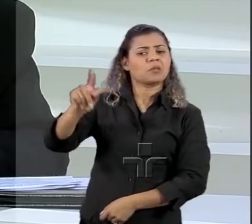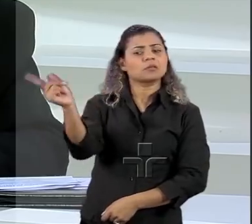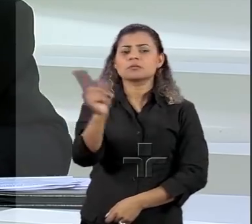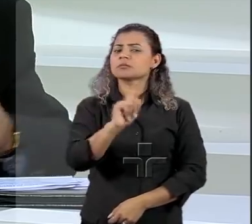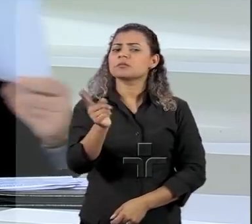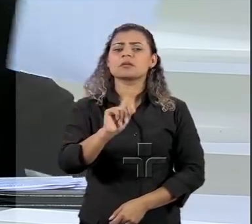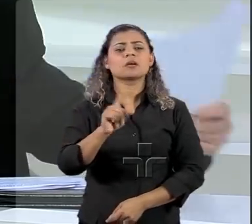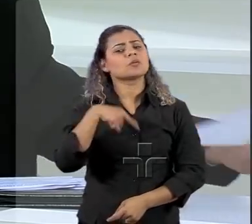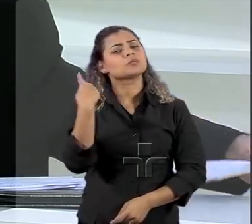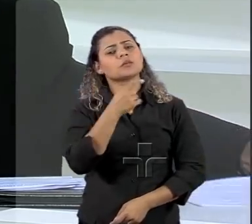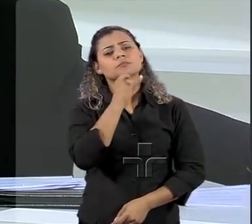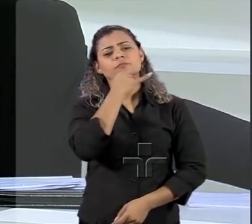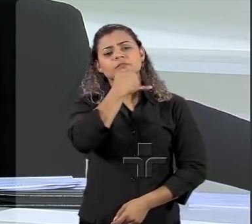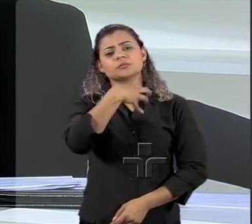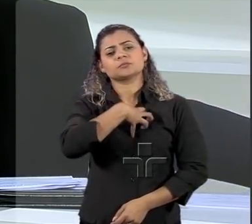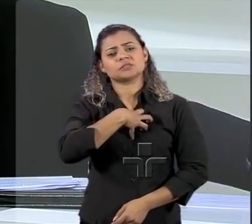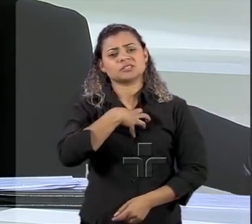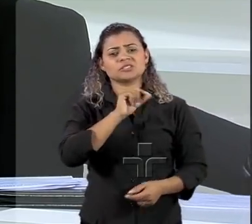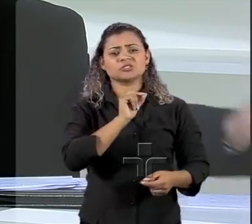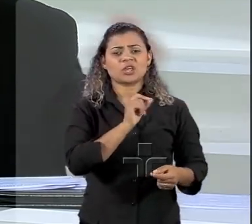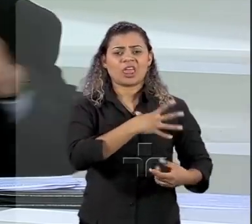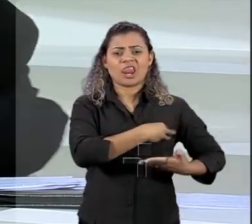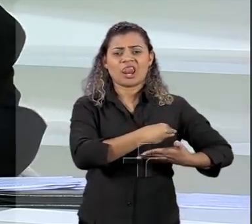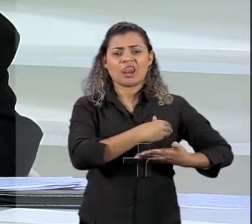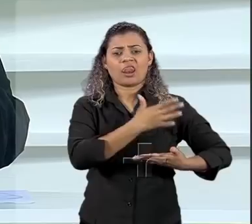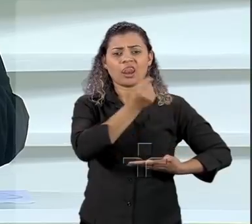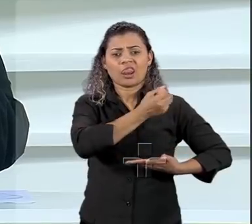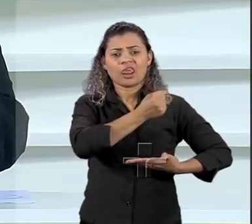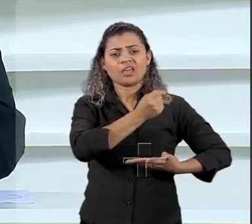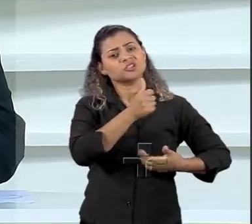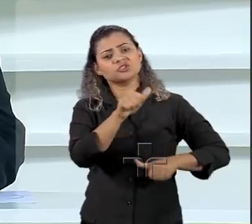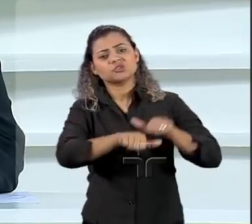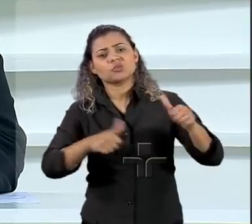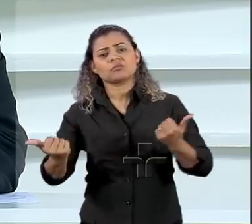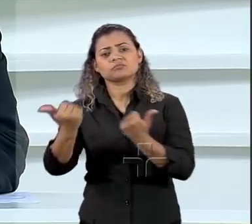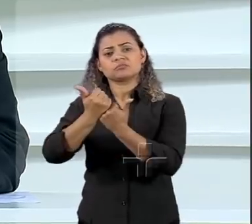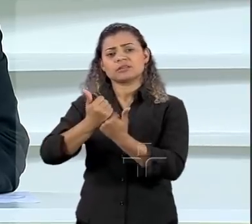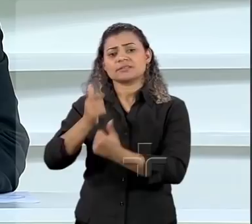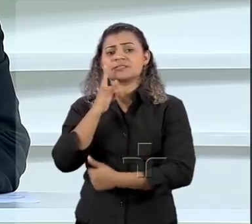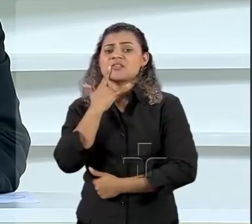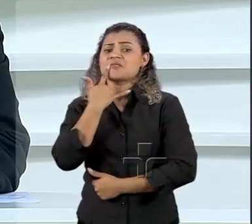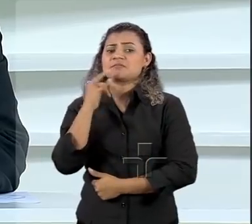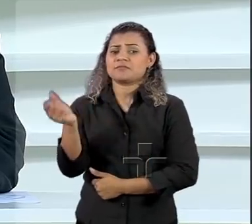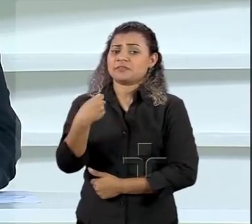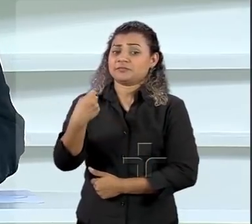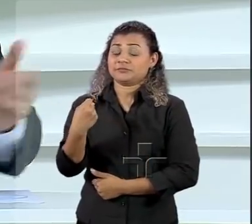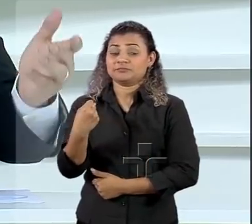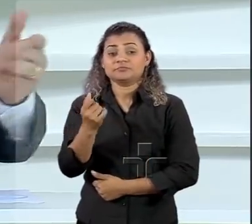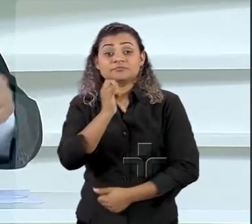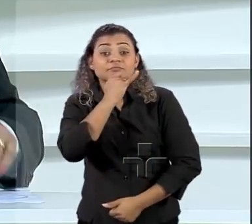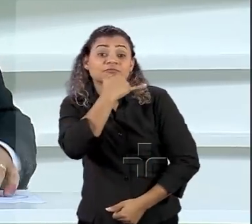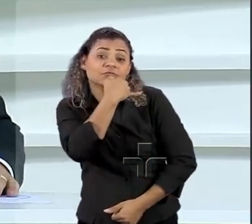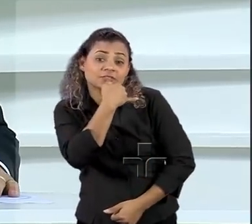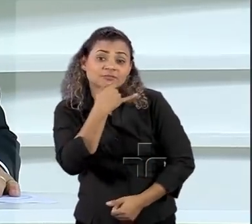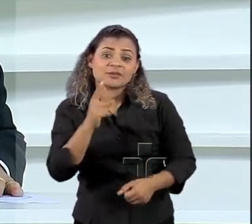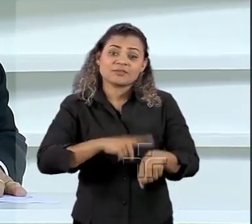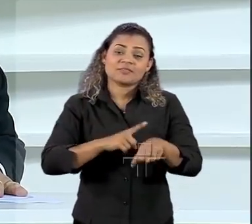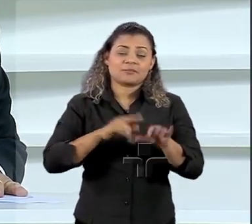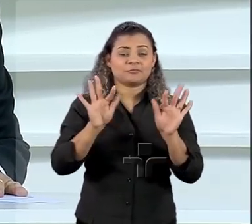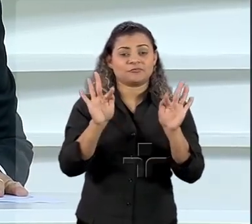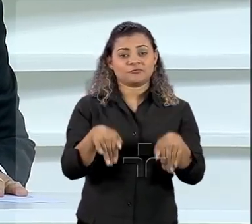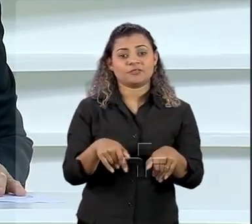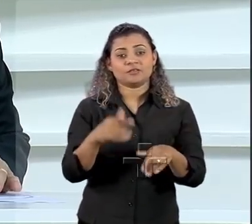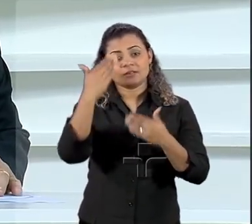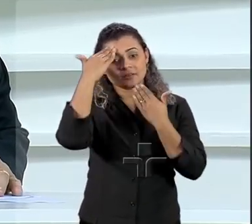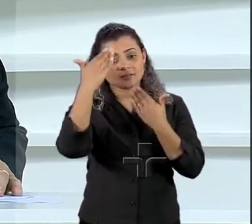pena que a gente não pode trocar leite por cerveja, né? Uhum. Infelizmente, nosso tempo acabou. Eu agradeço a participação do